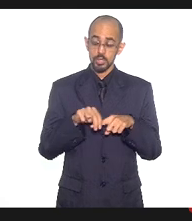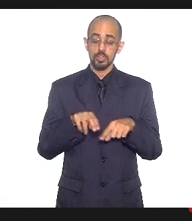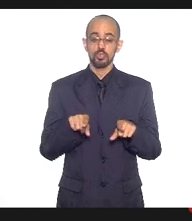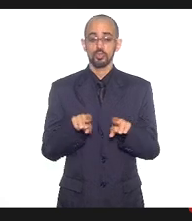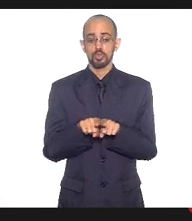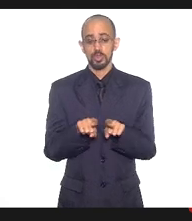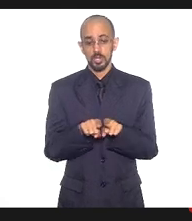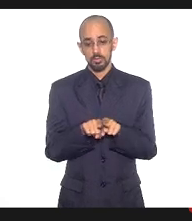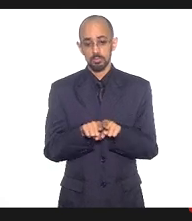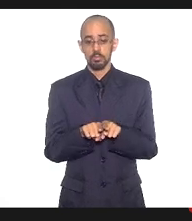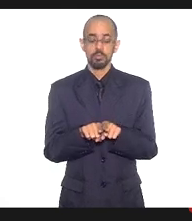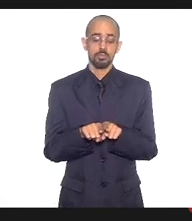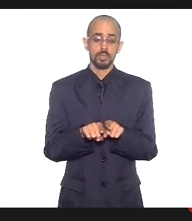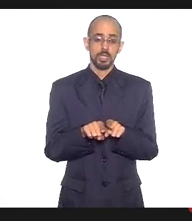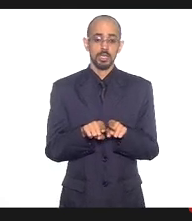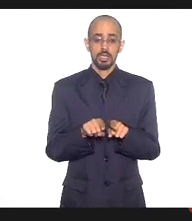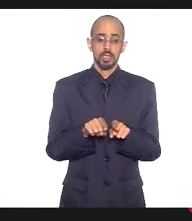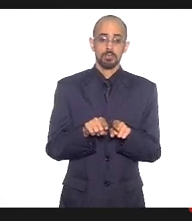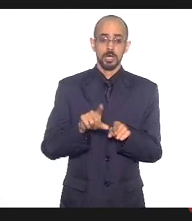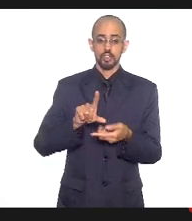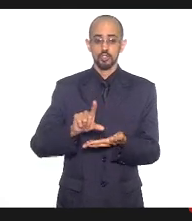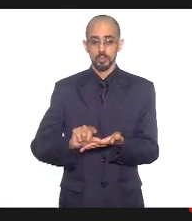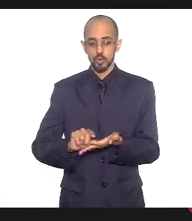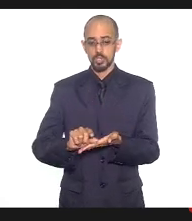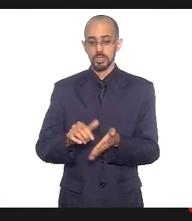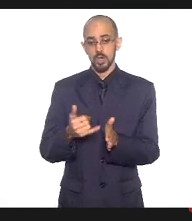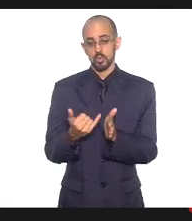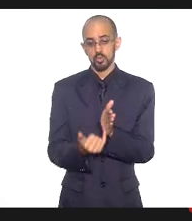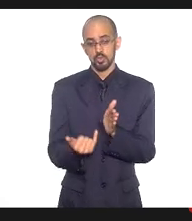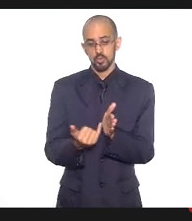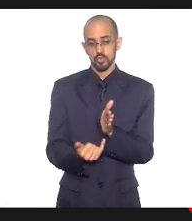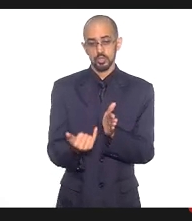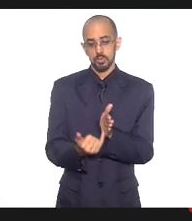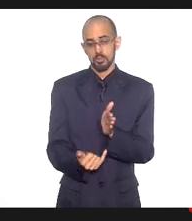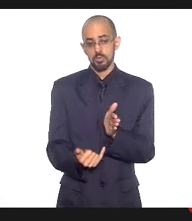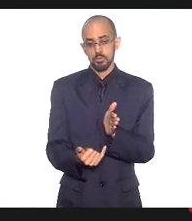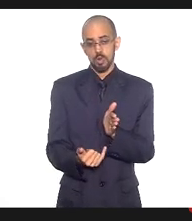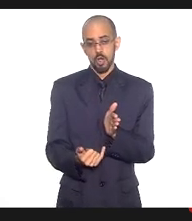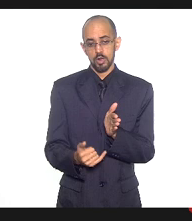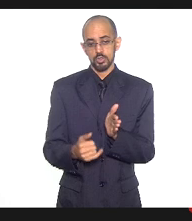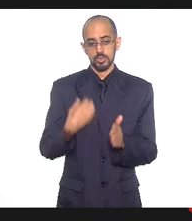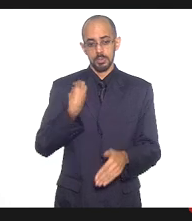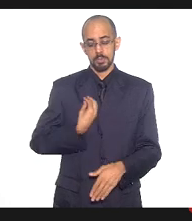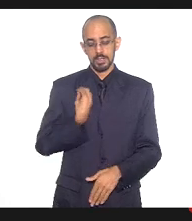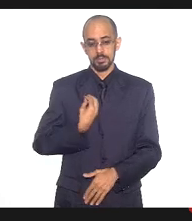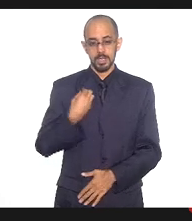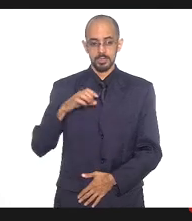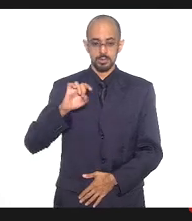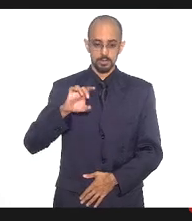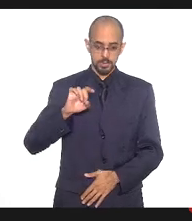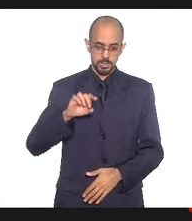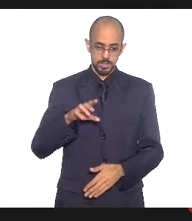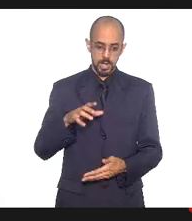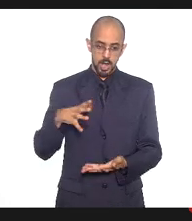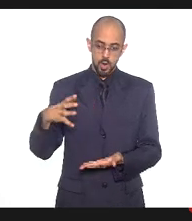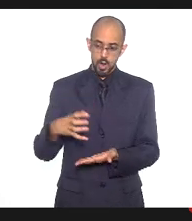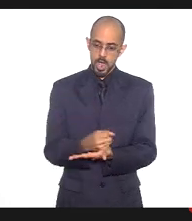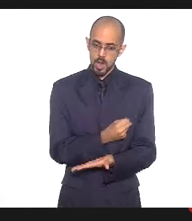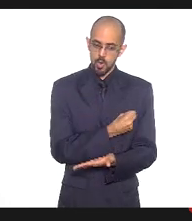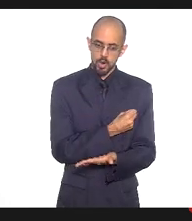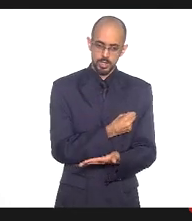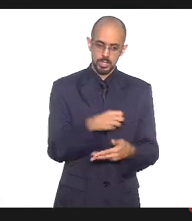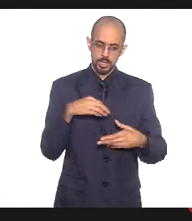por consequência, uma queda na arrecadação das participações governamentais recolhidas pela Petrogal Brasil. Importante